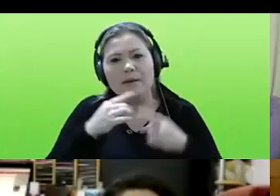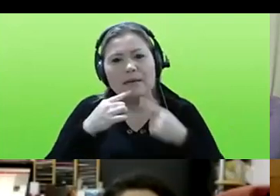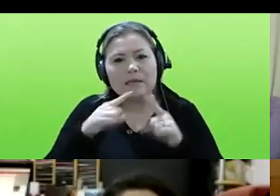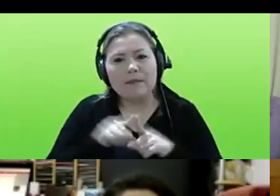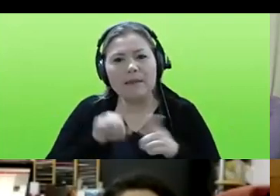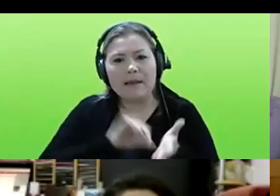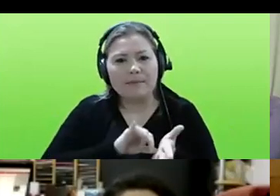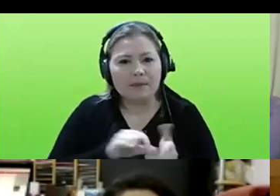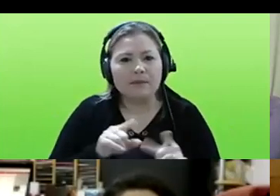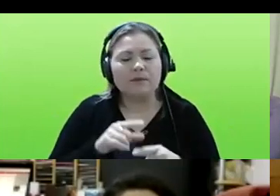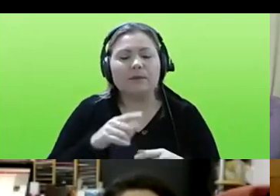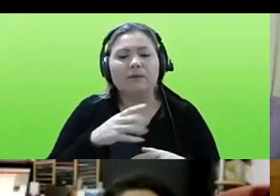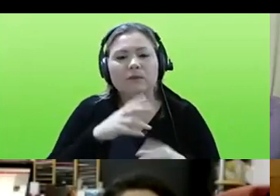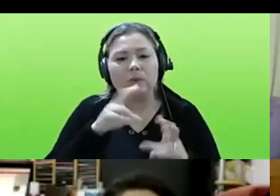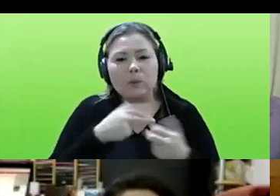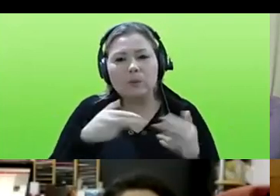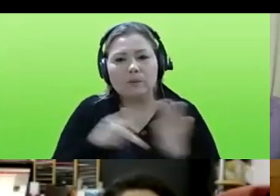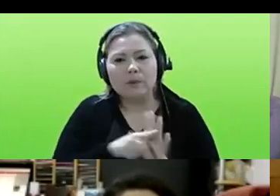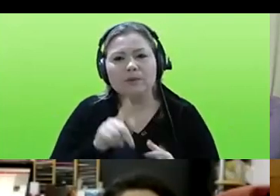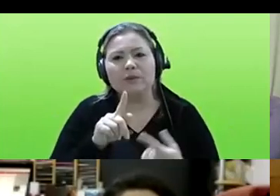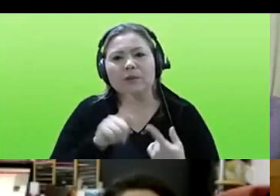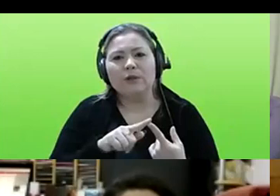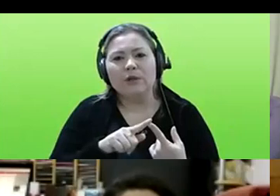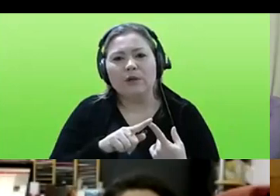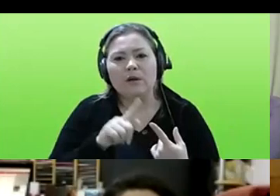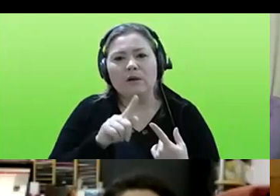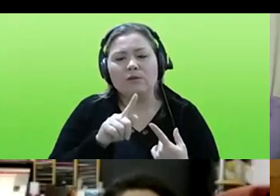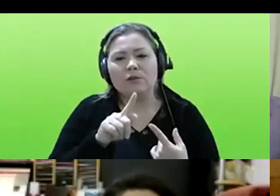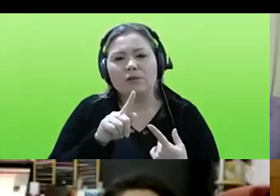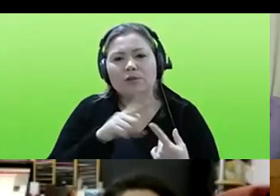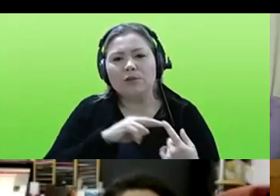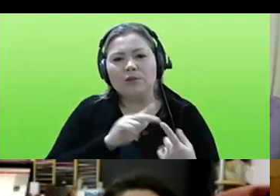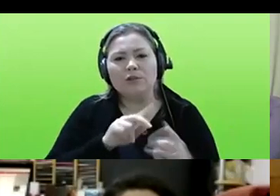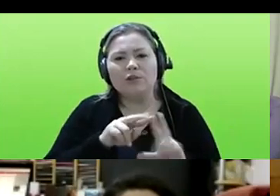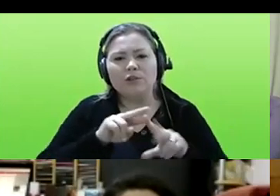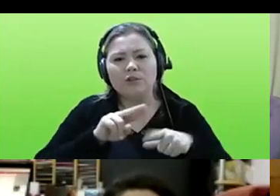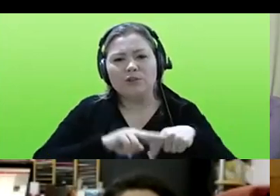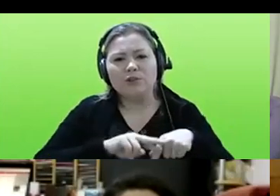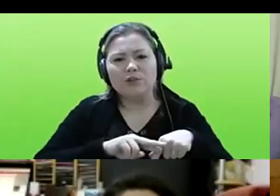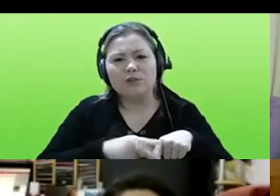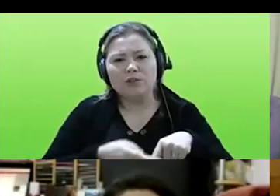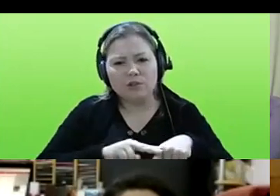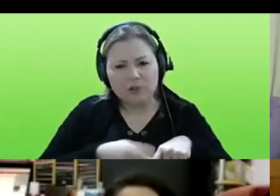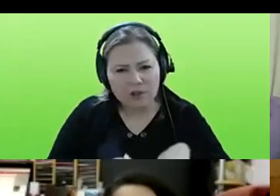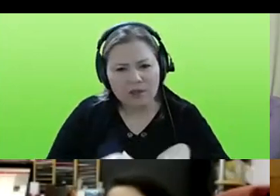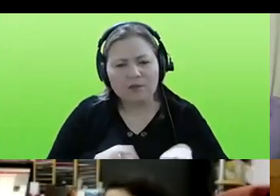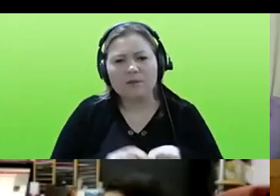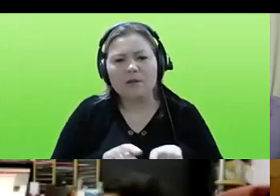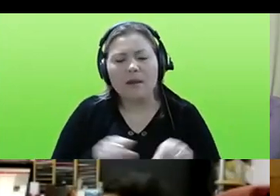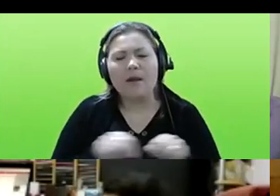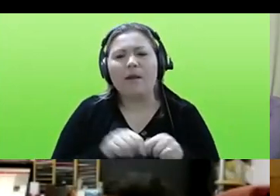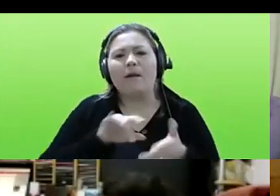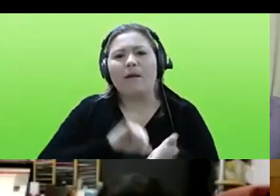de gênero, questões de políticas identitárias, questões de crítica ao